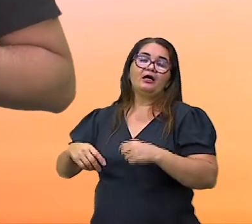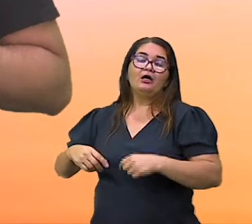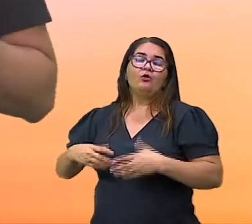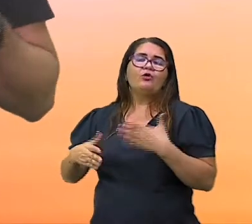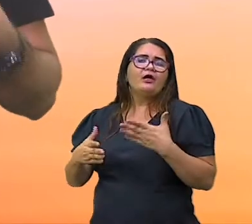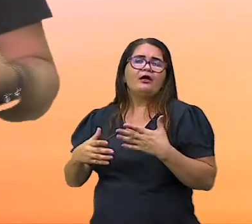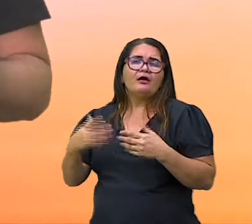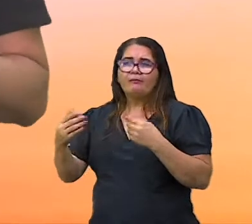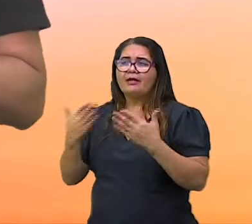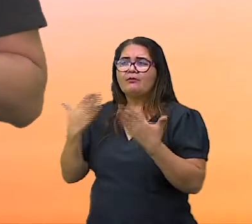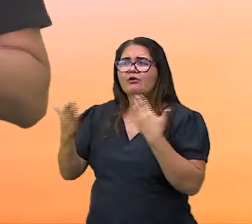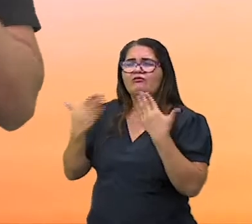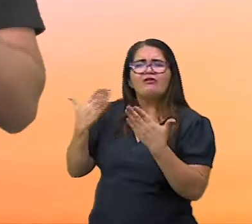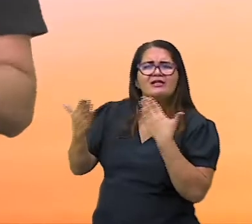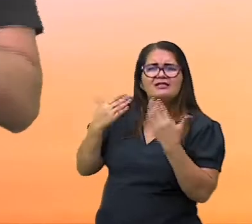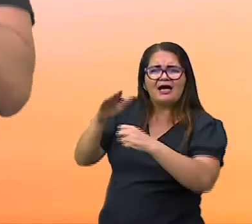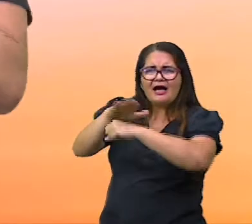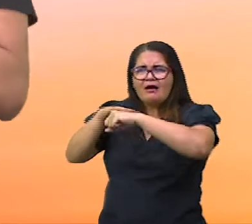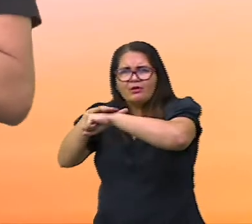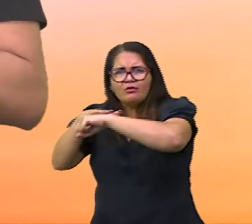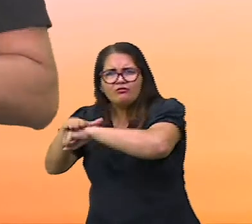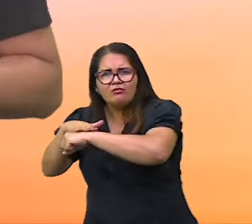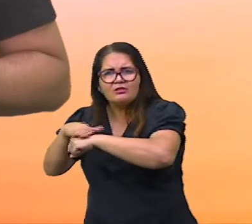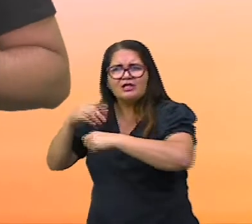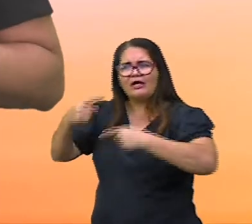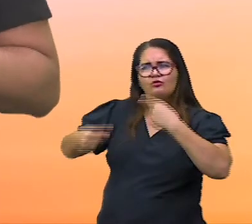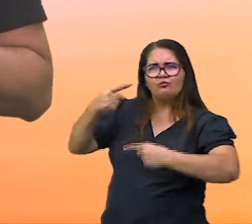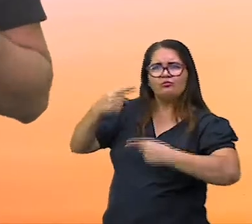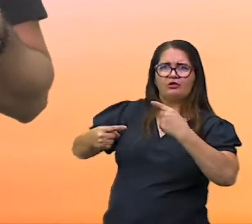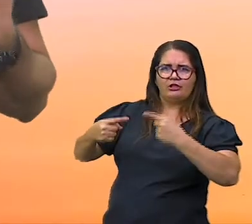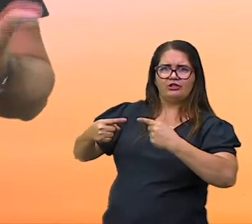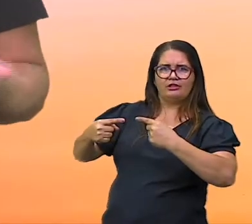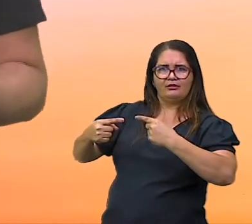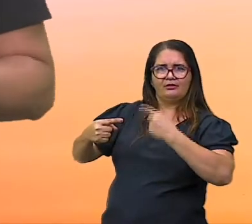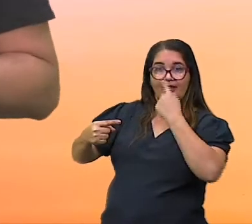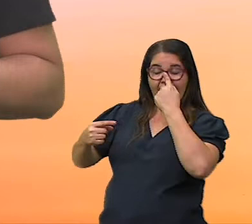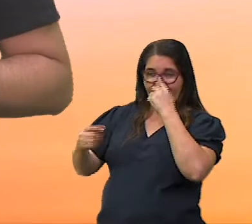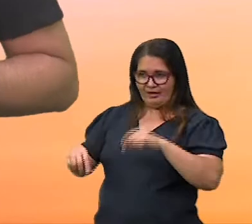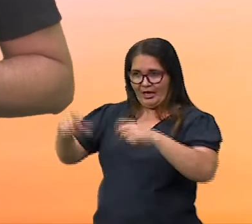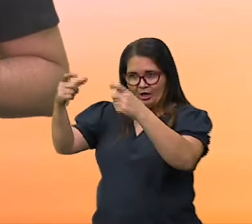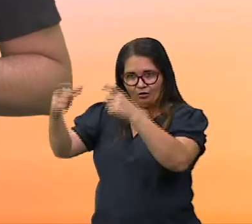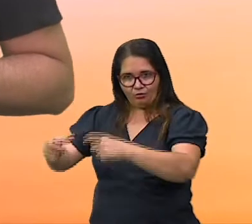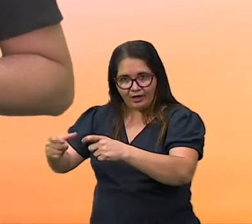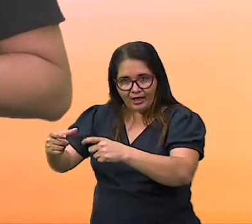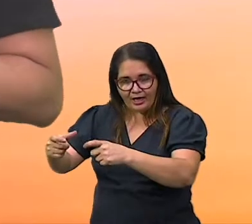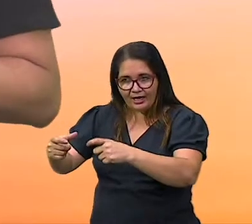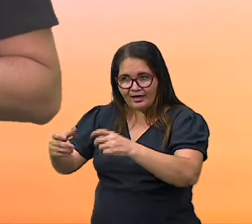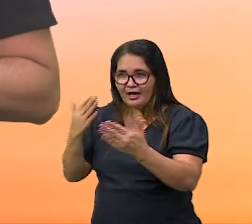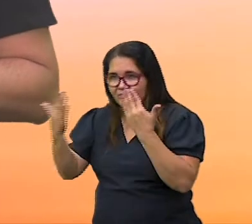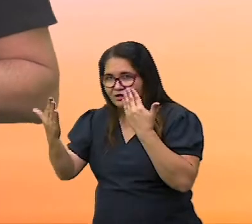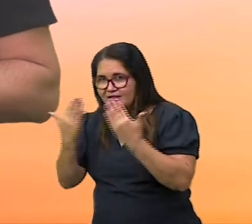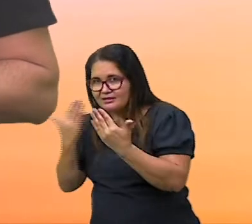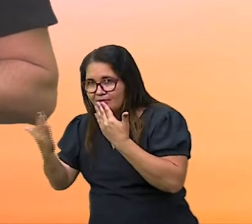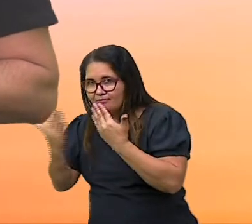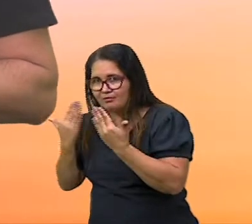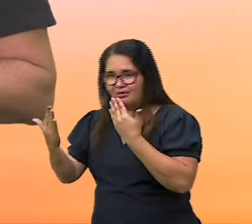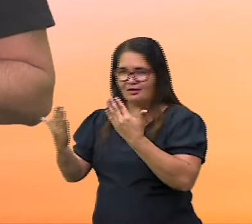onde os homens e mulheres, se reúnem para debater